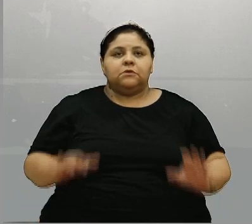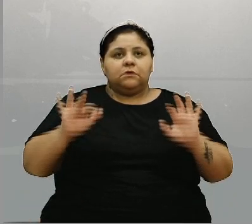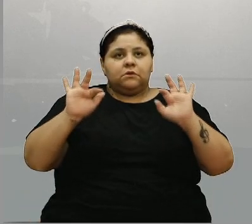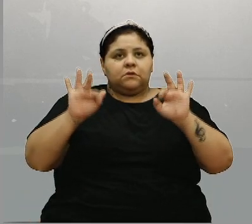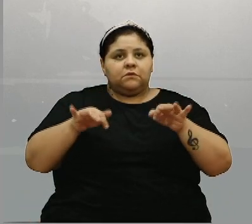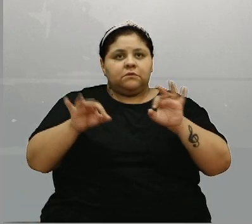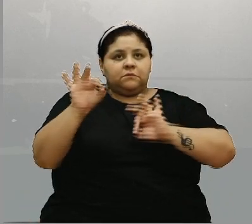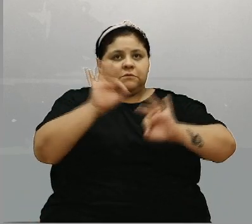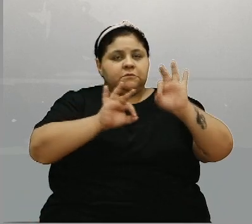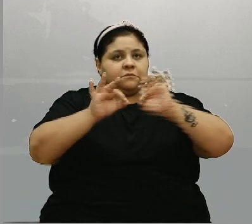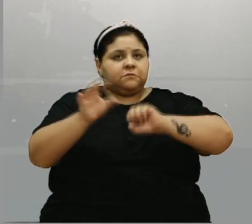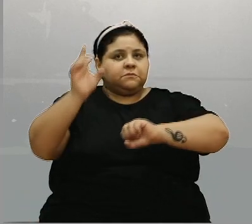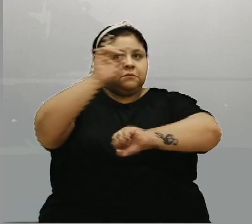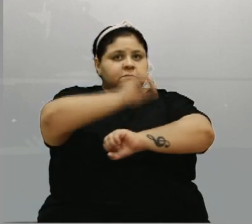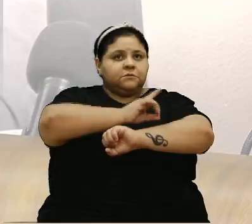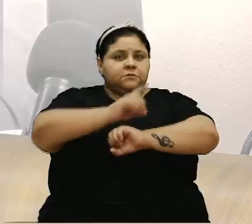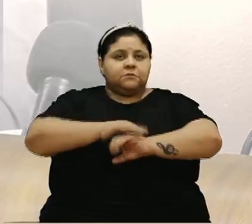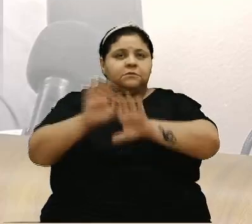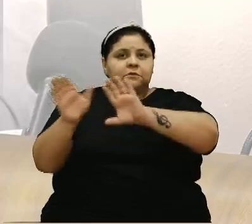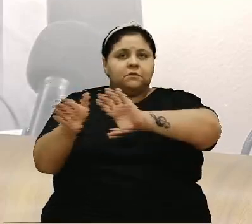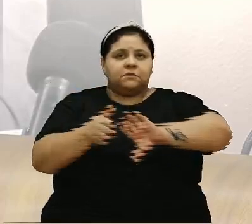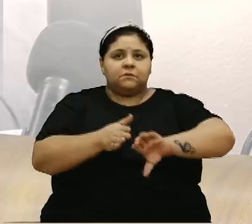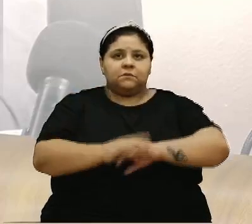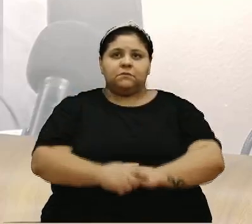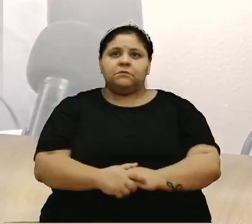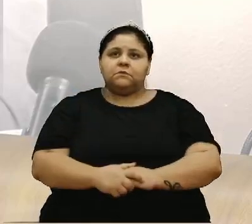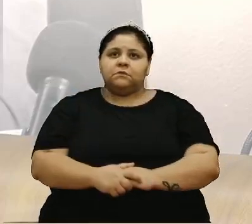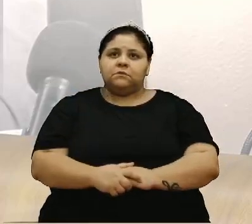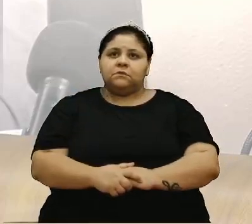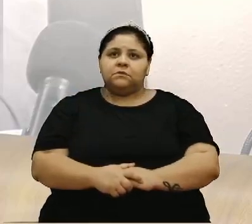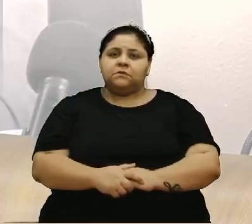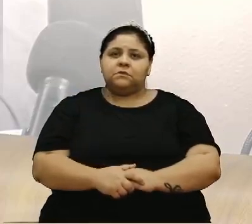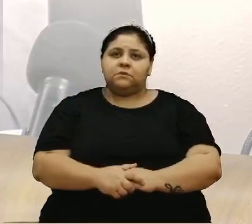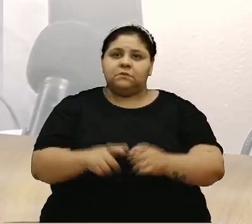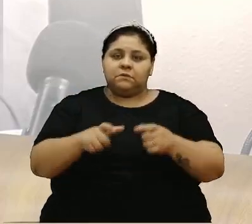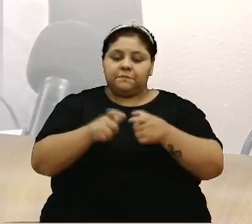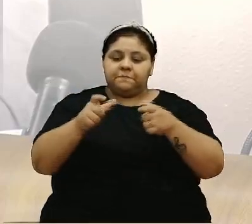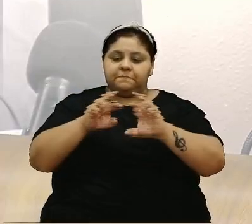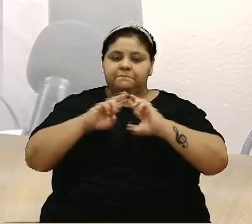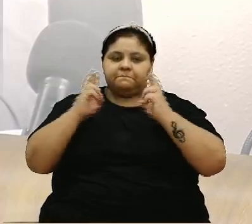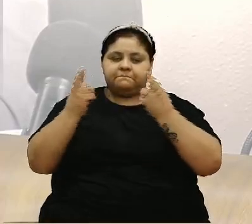Encerrada a ordem do dia, passemos ao espaço do grande expediente. Primeiro